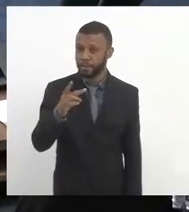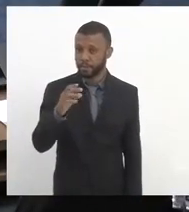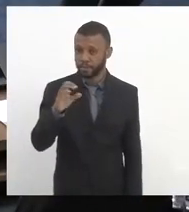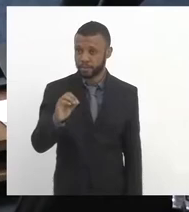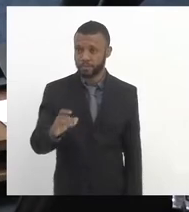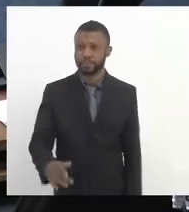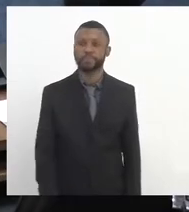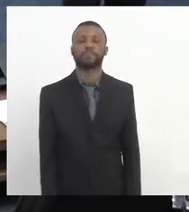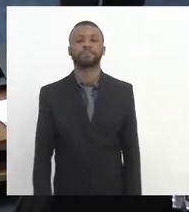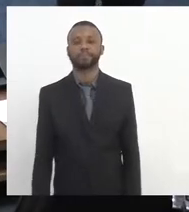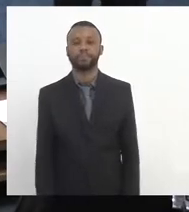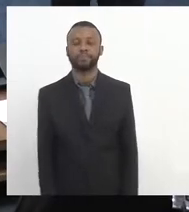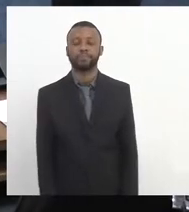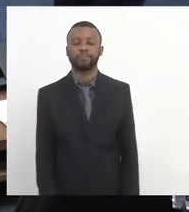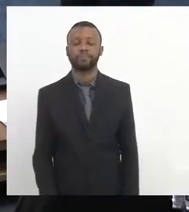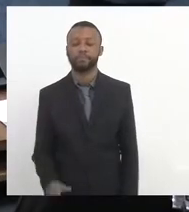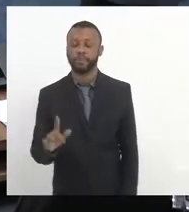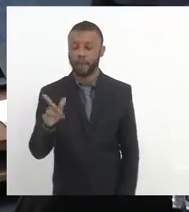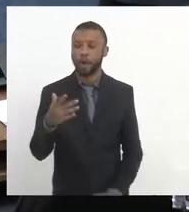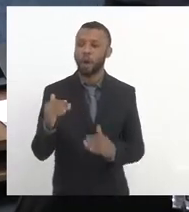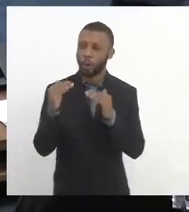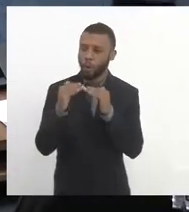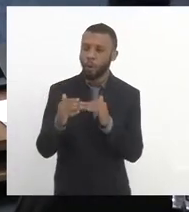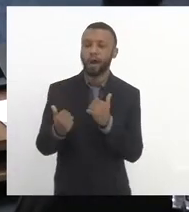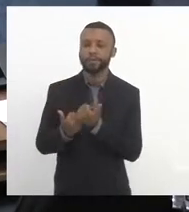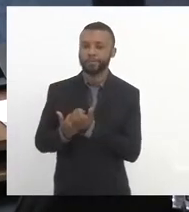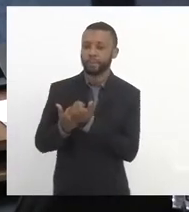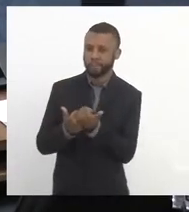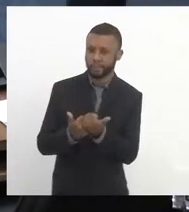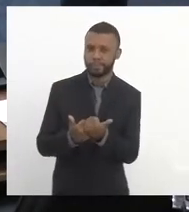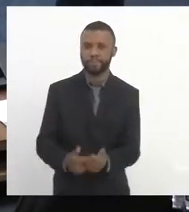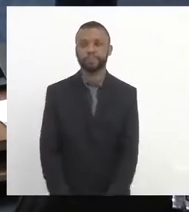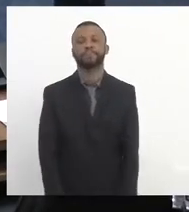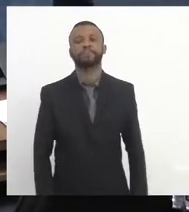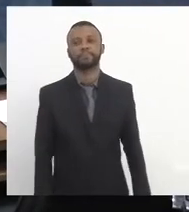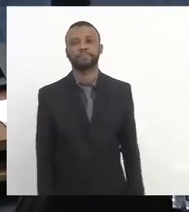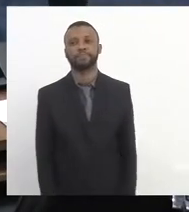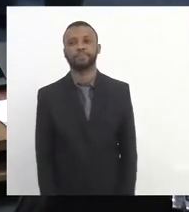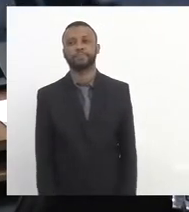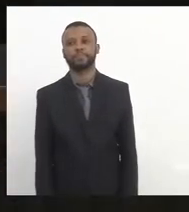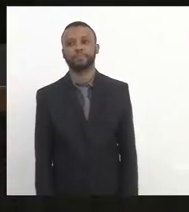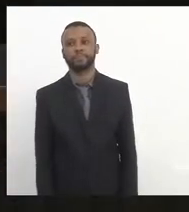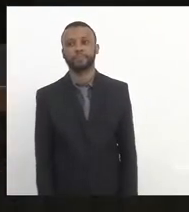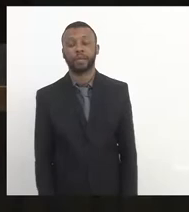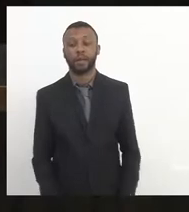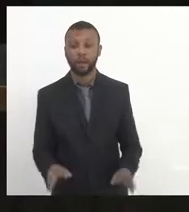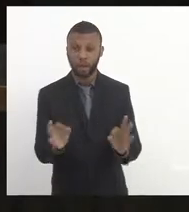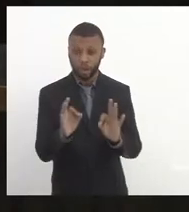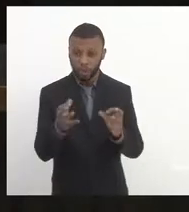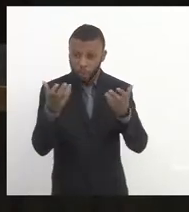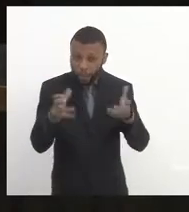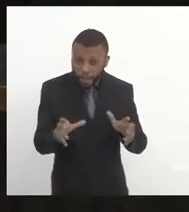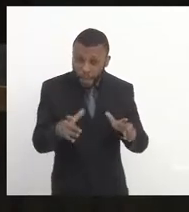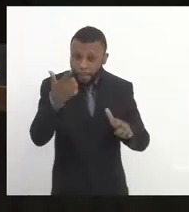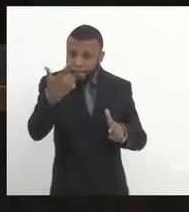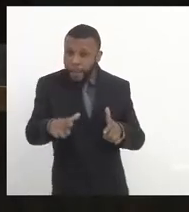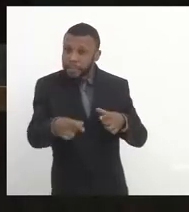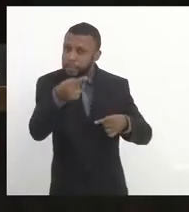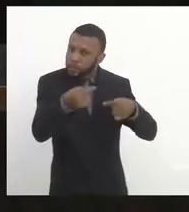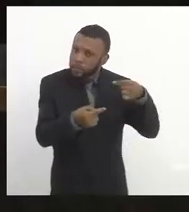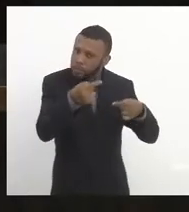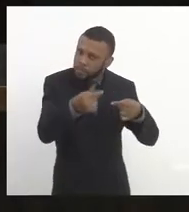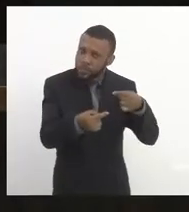Parecer é favorável. Os pareceres emitidos em discussão. Não havendo quem queira discutir, encerrada a discussão, o presente proposta